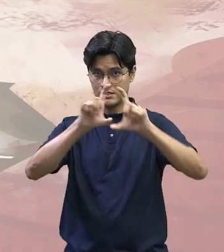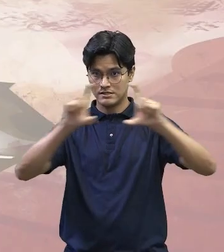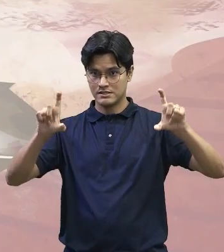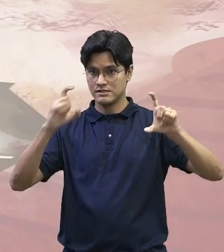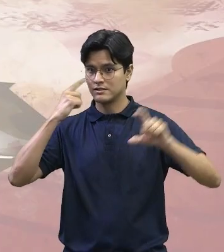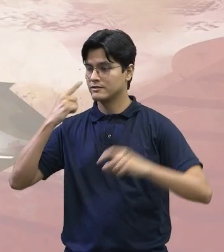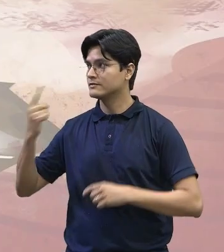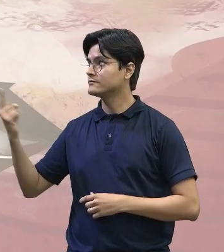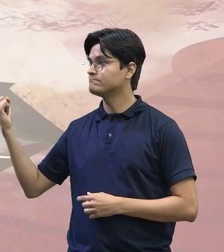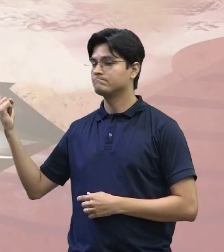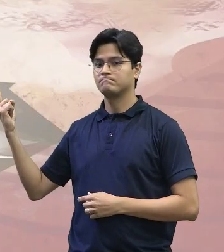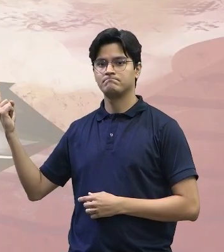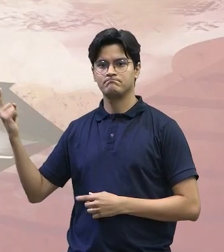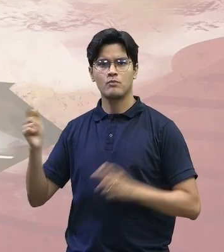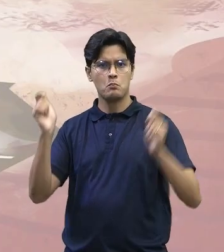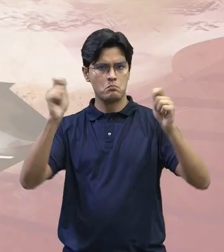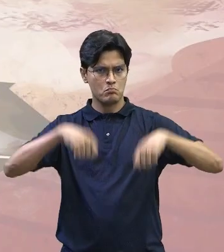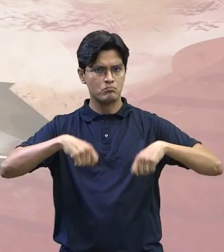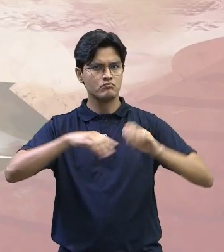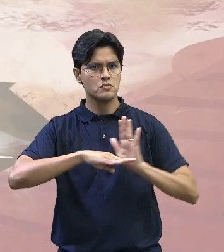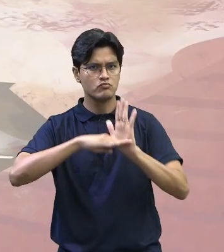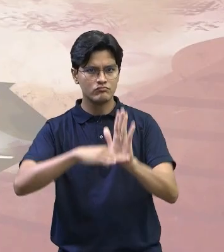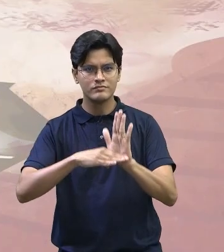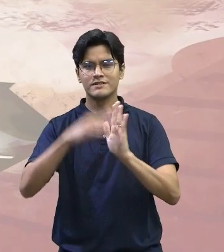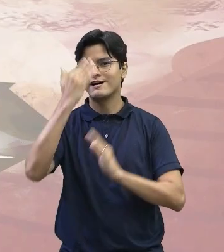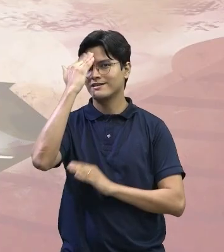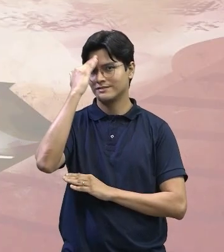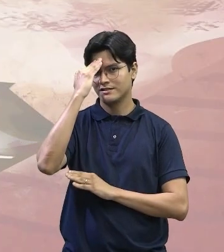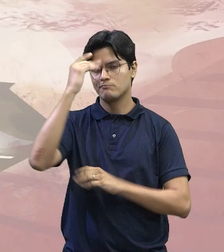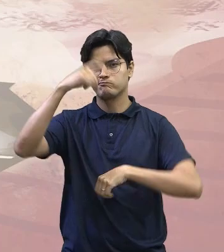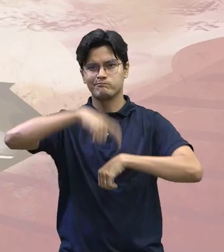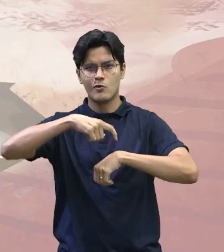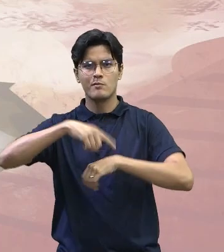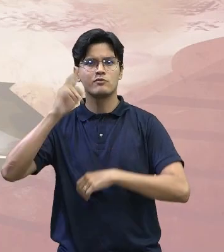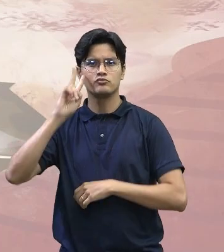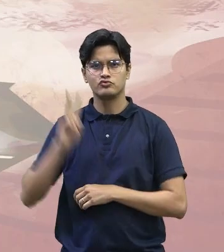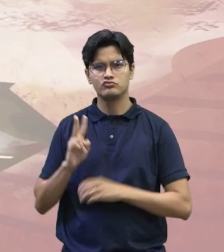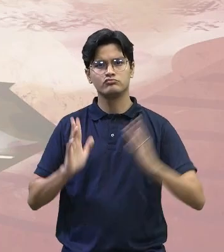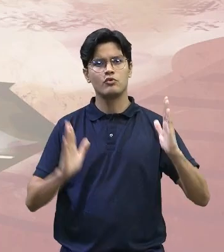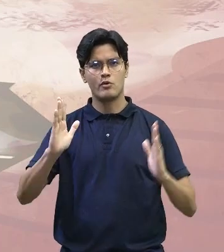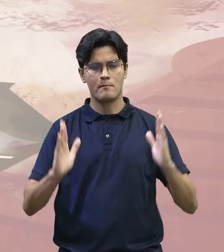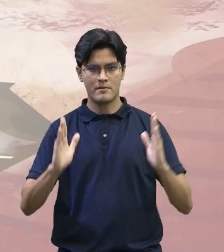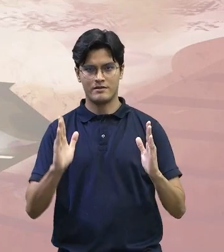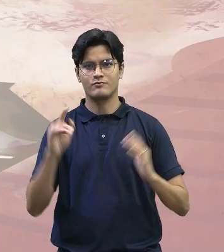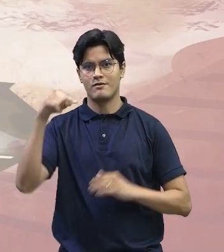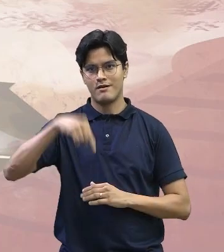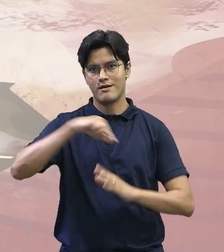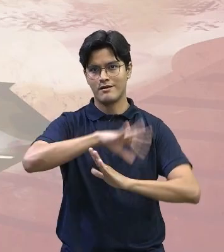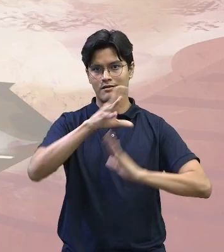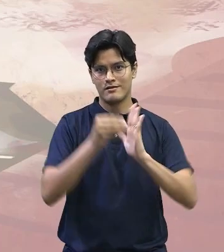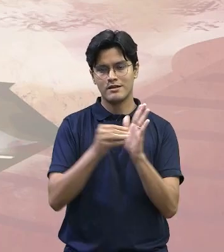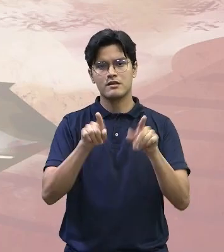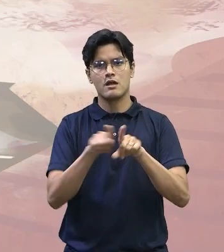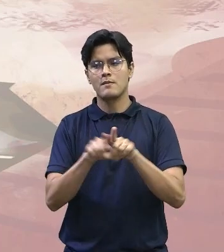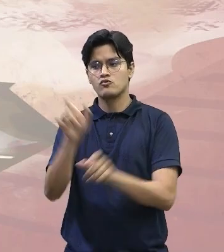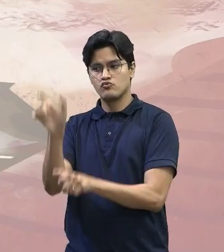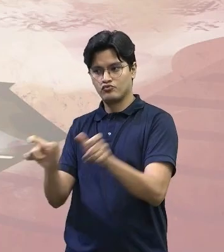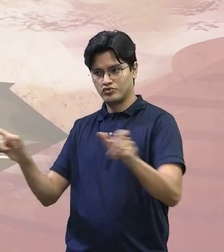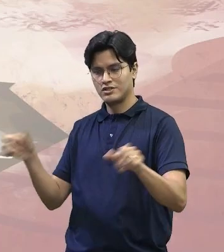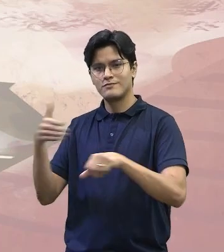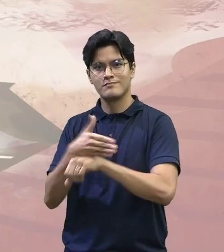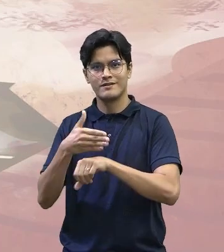momento histórico aqui da região amazônica e, principalmente, os sujeitos que fizeram essa história, que foram